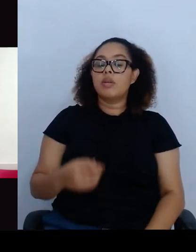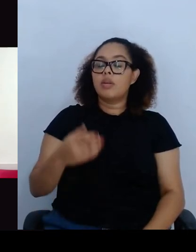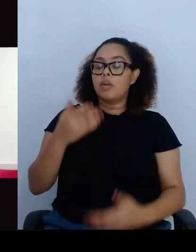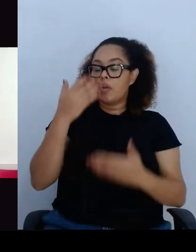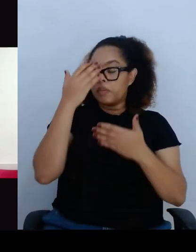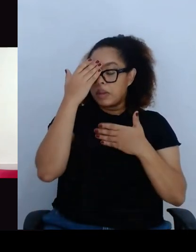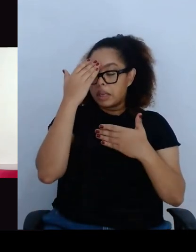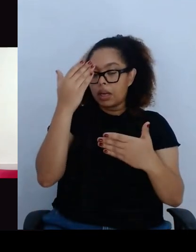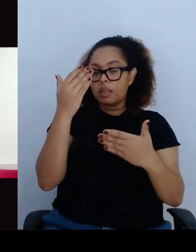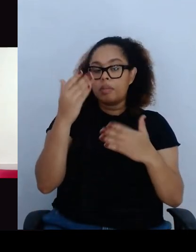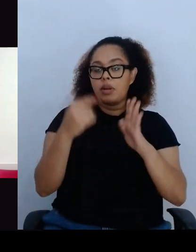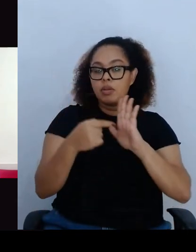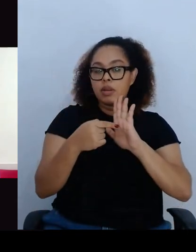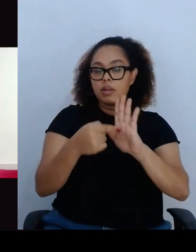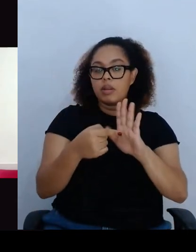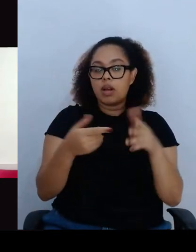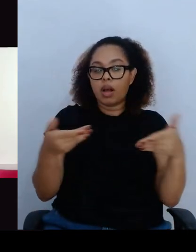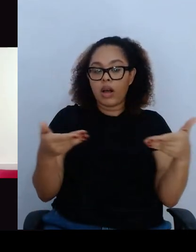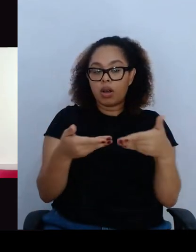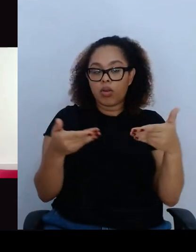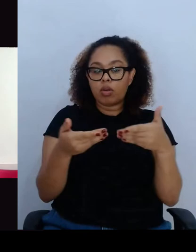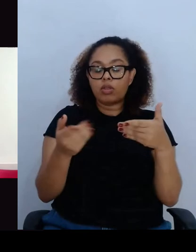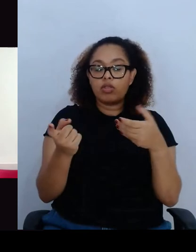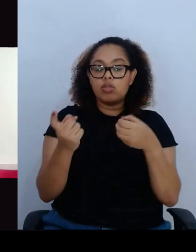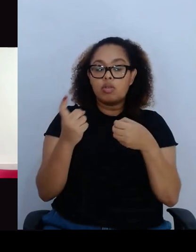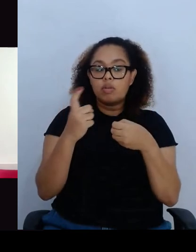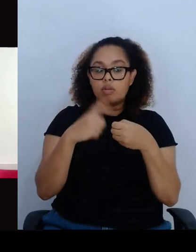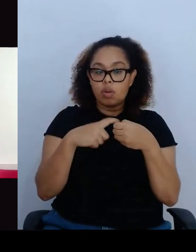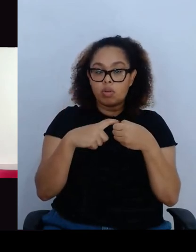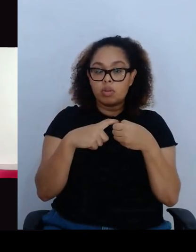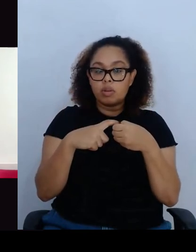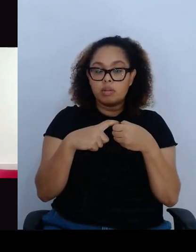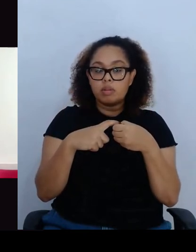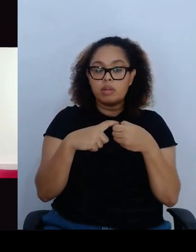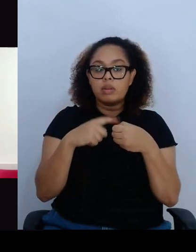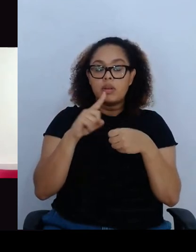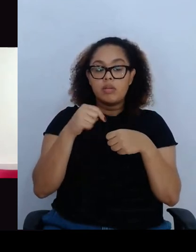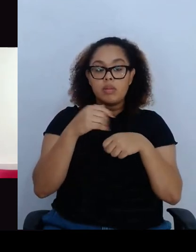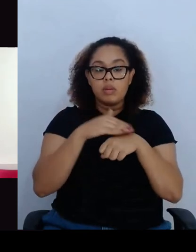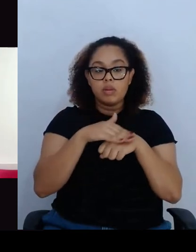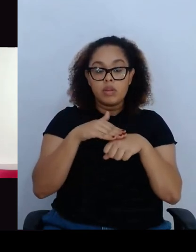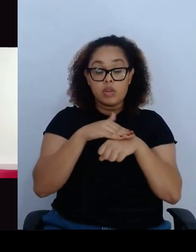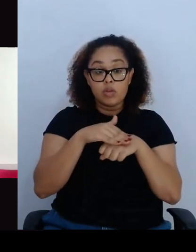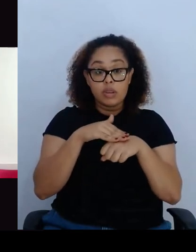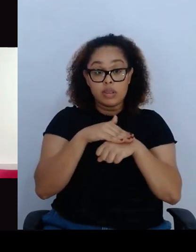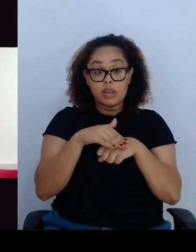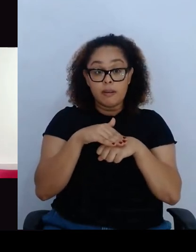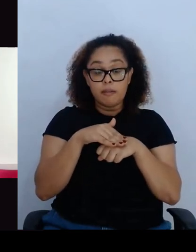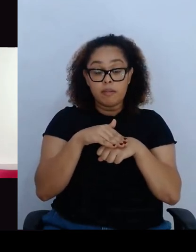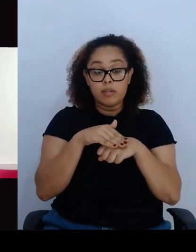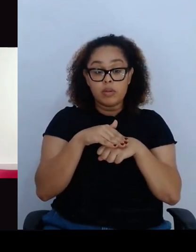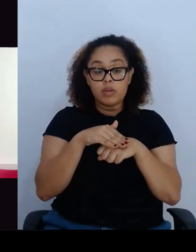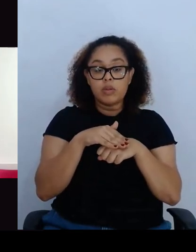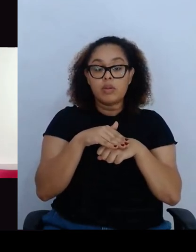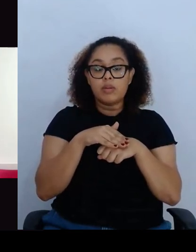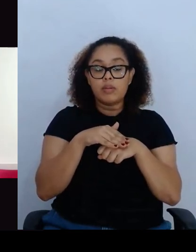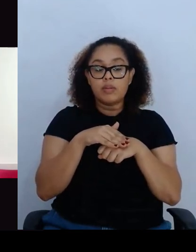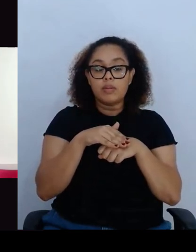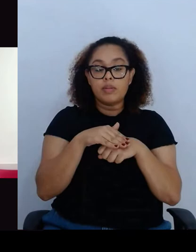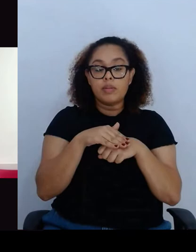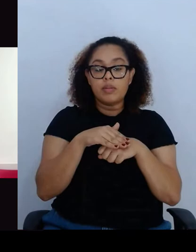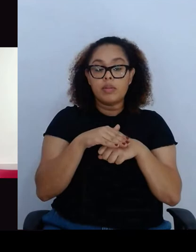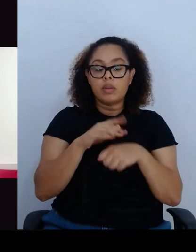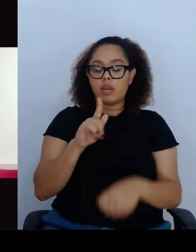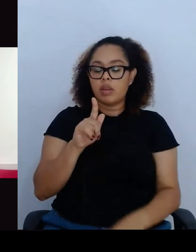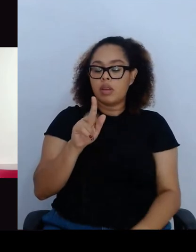a gente vai poder voltar a conversar depois da fala do professor Gregory